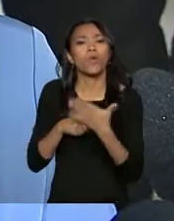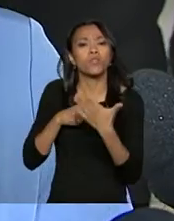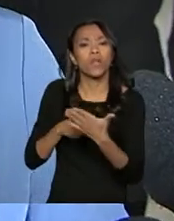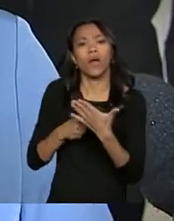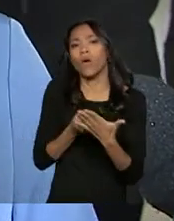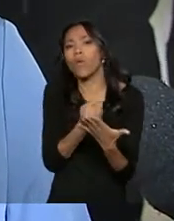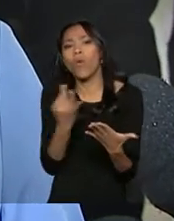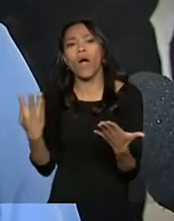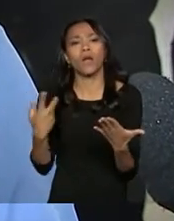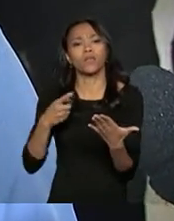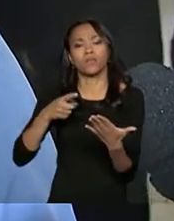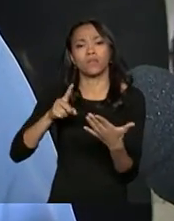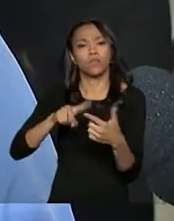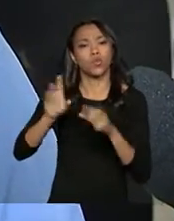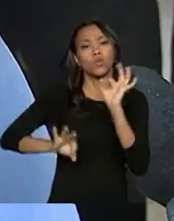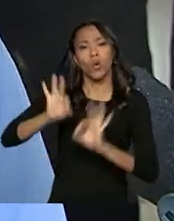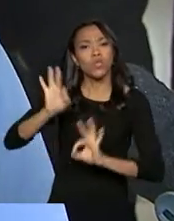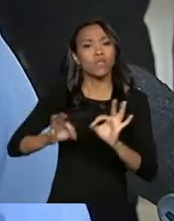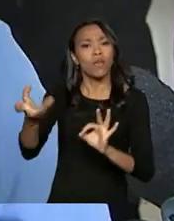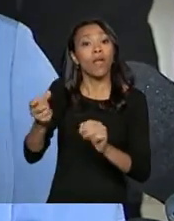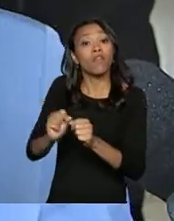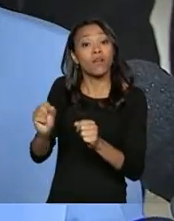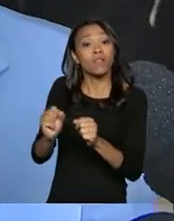aqueles projetos que eles querem fazer,